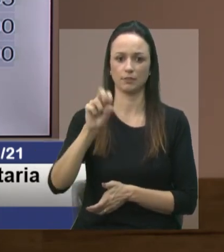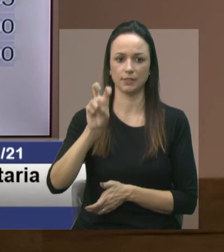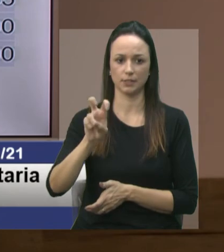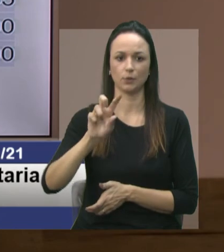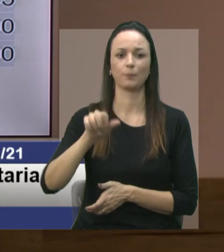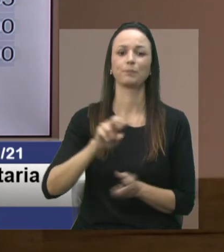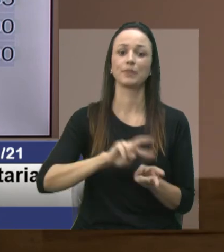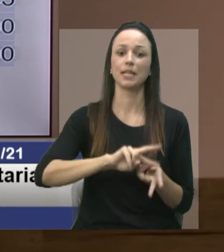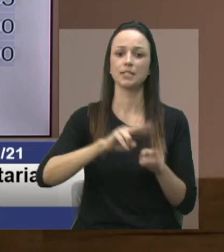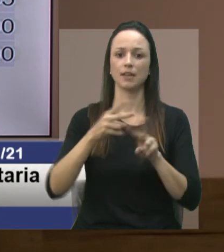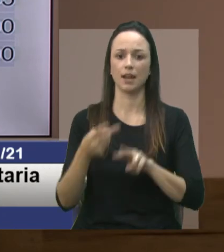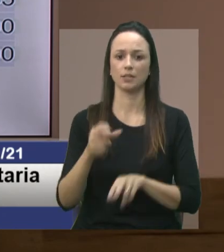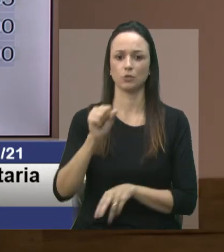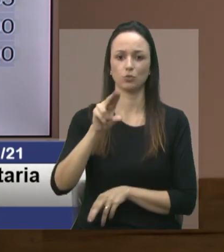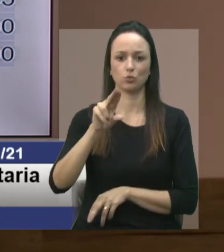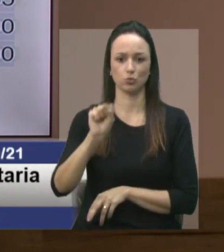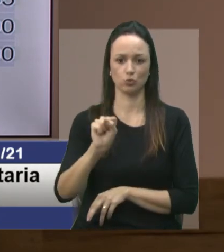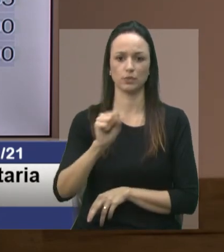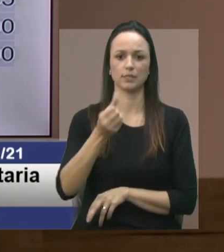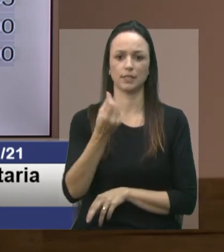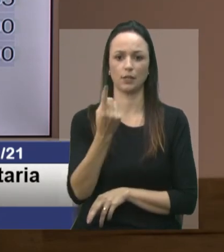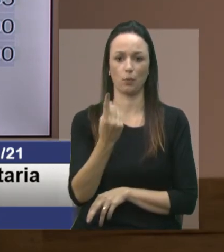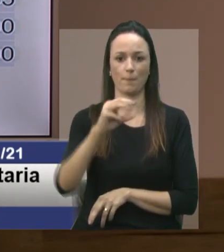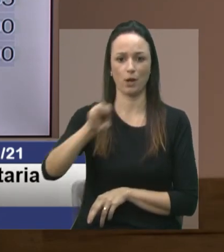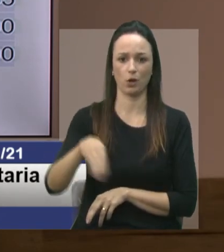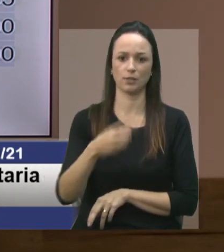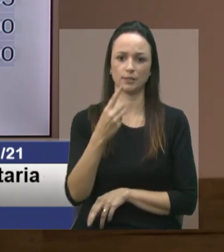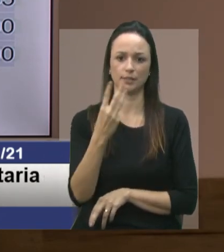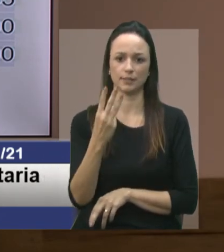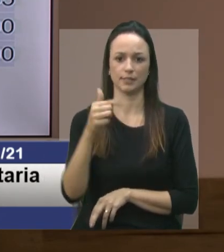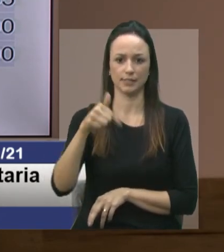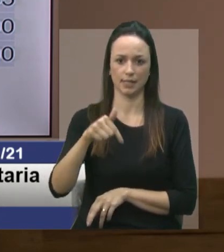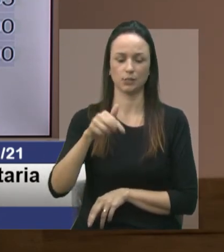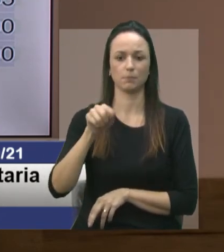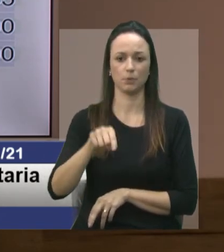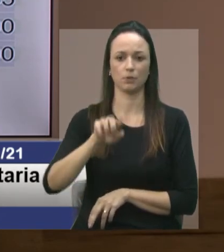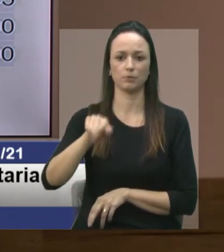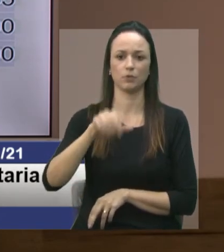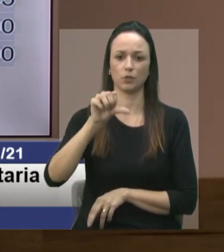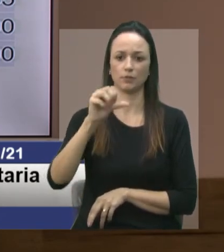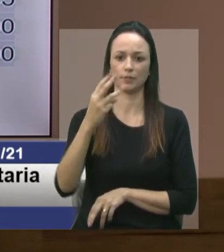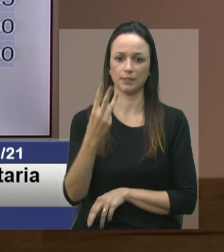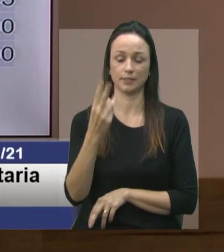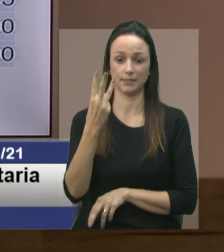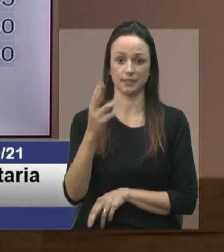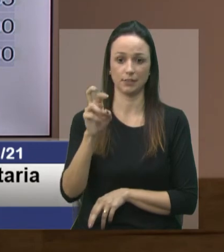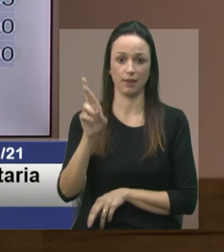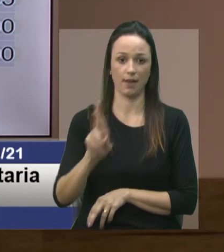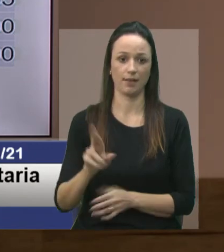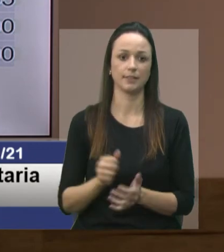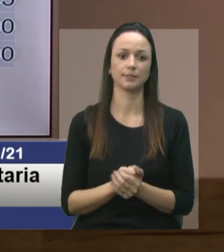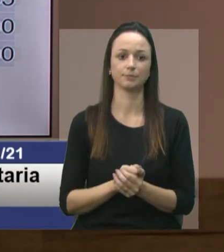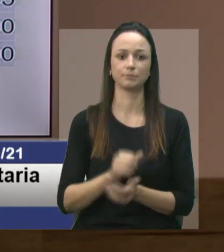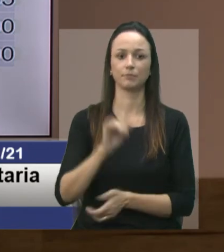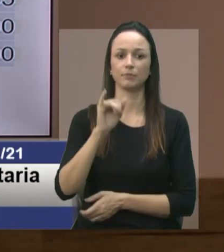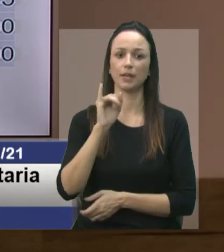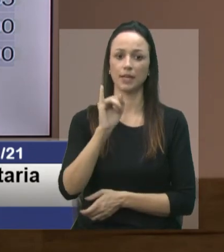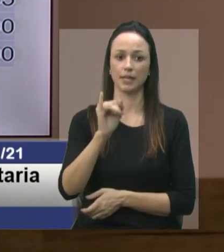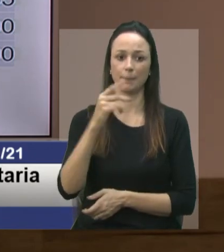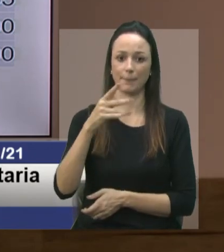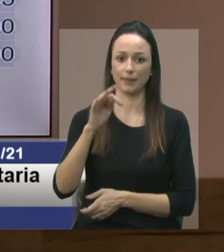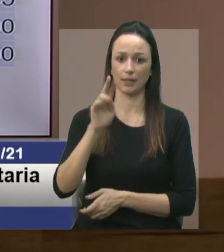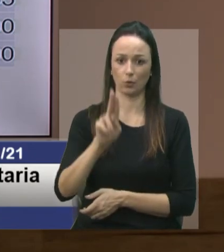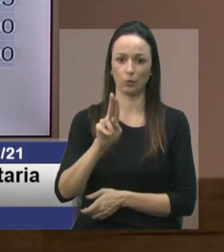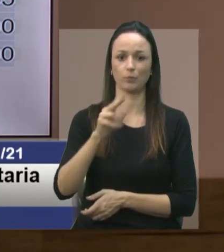R$ 67.195.000, transferências do SUS, R$ 61.137.935.000,